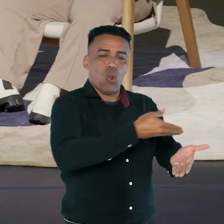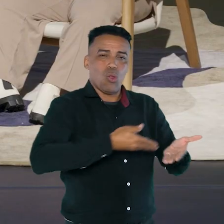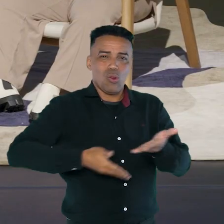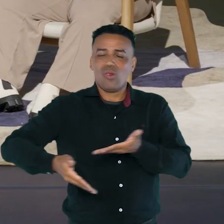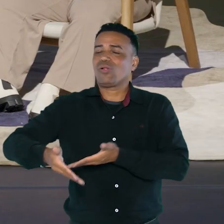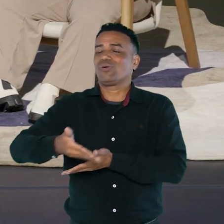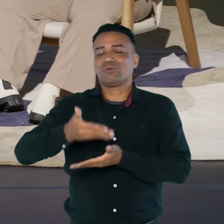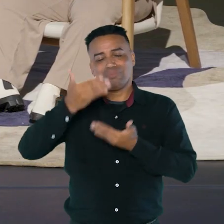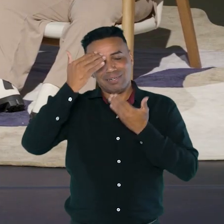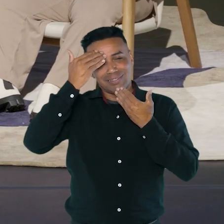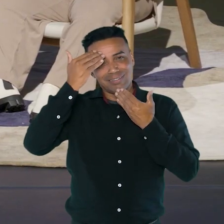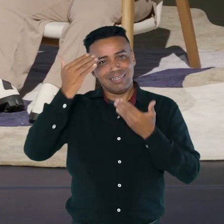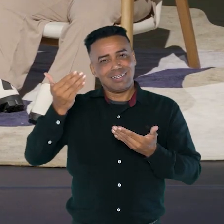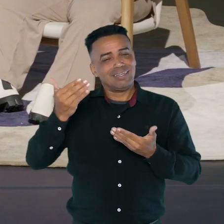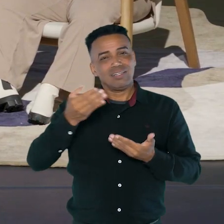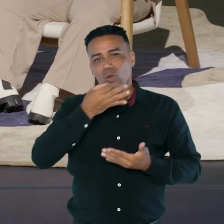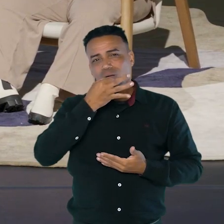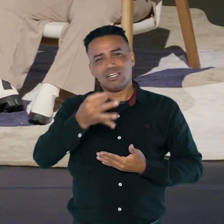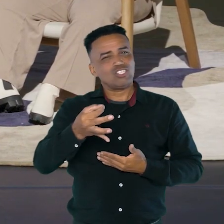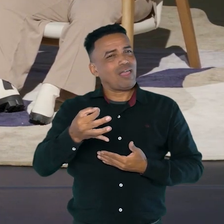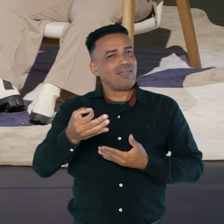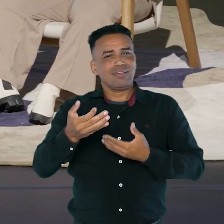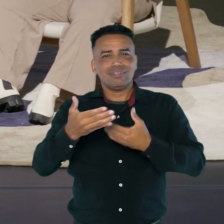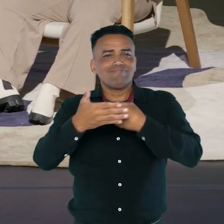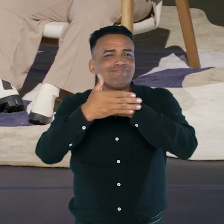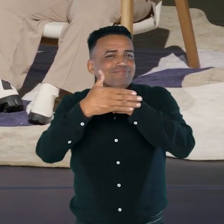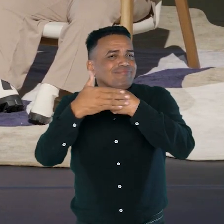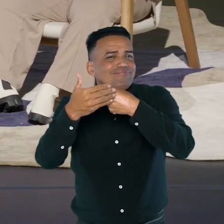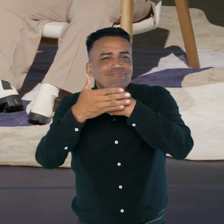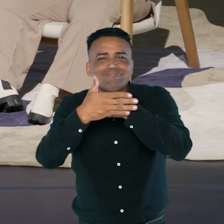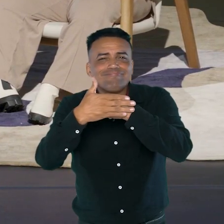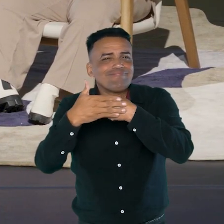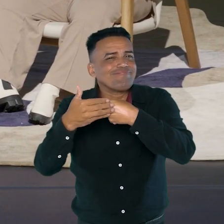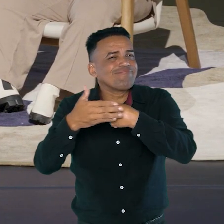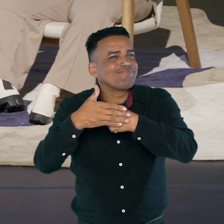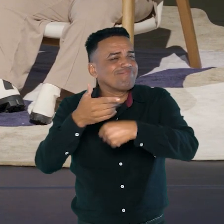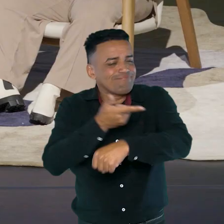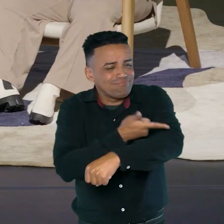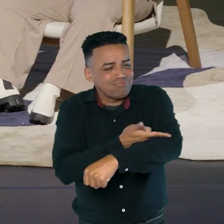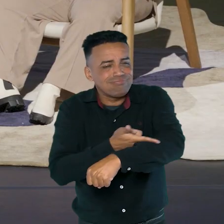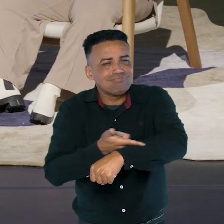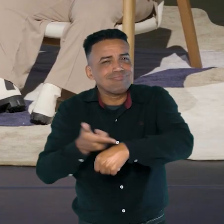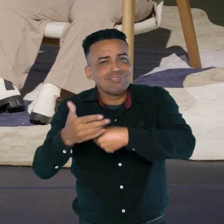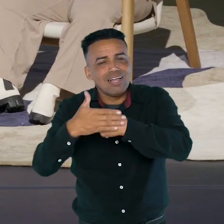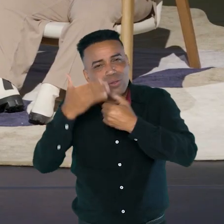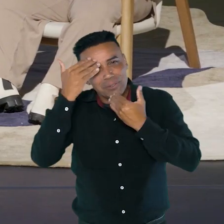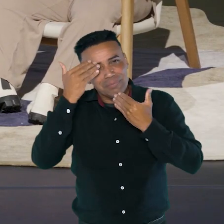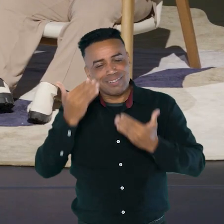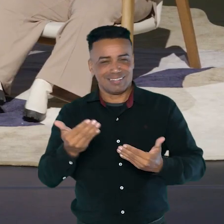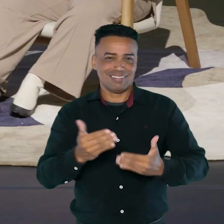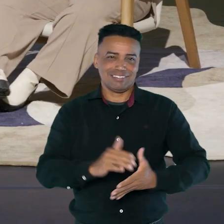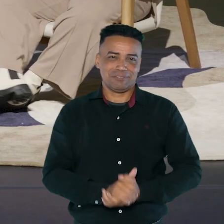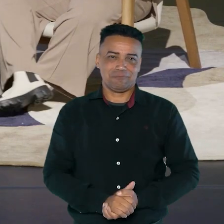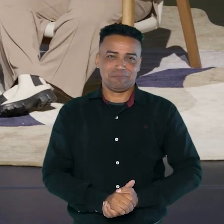conosco, viu? Achei muito delicado da sua parte, muito generoso também. Obrigada.